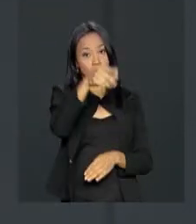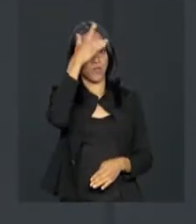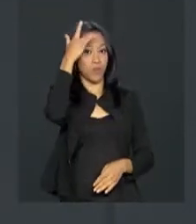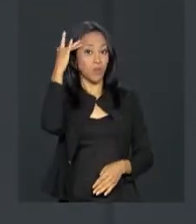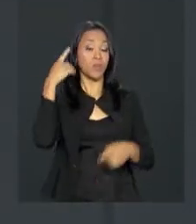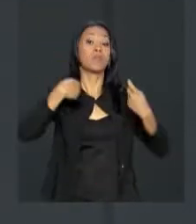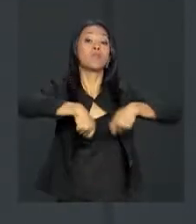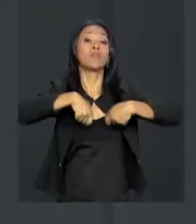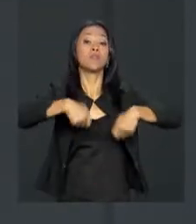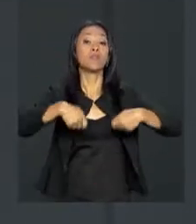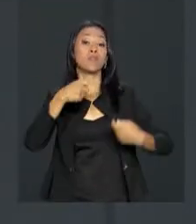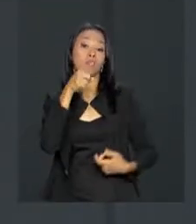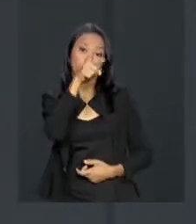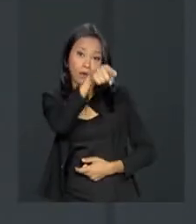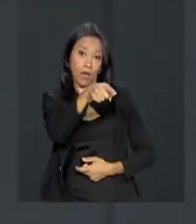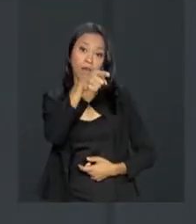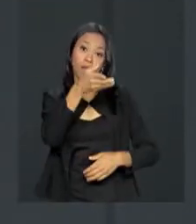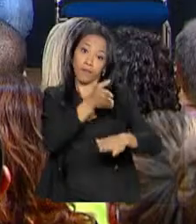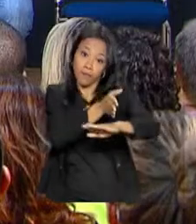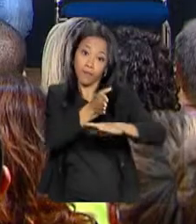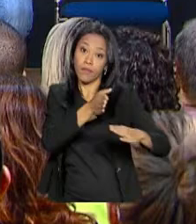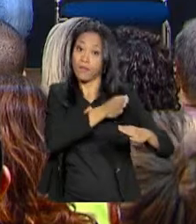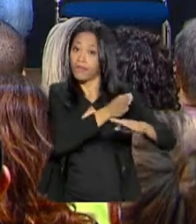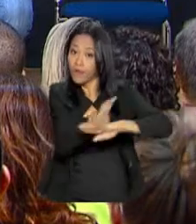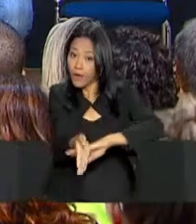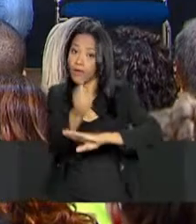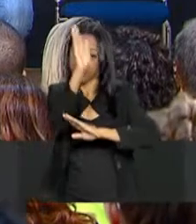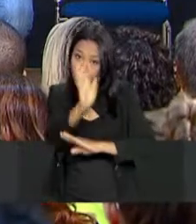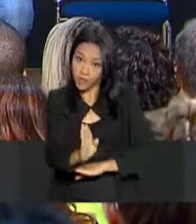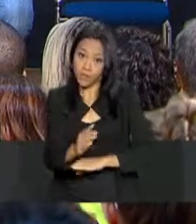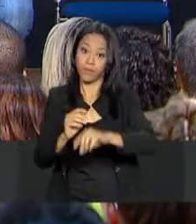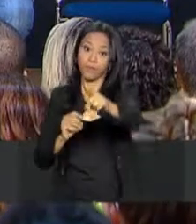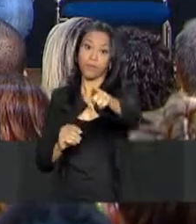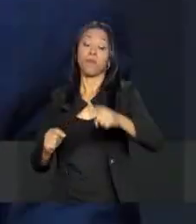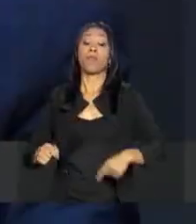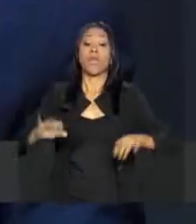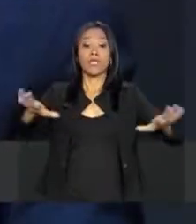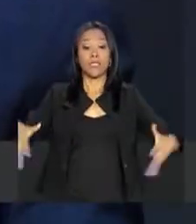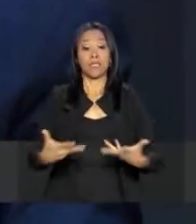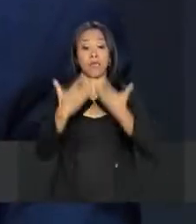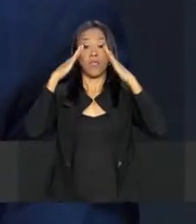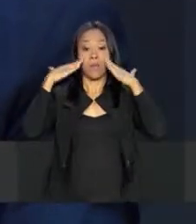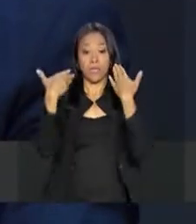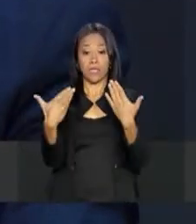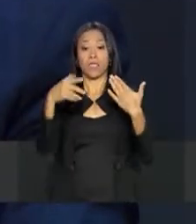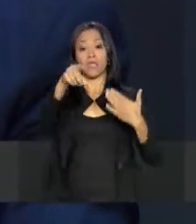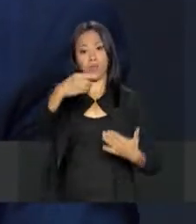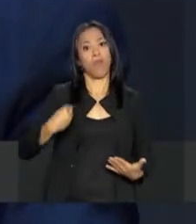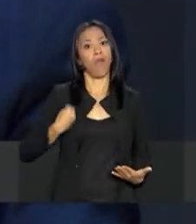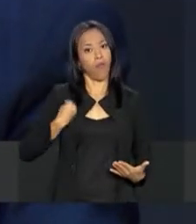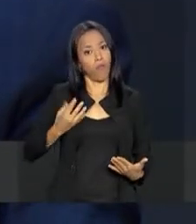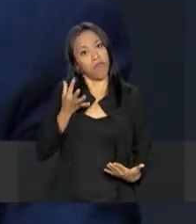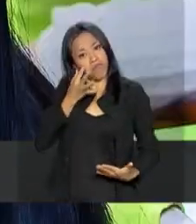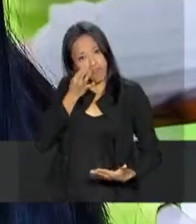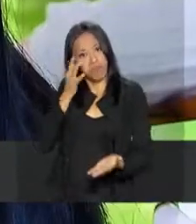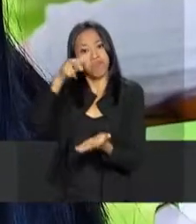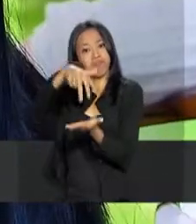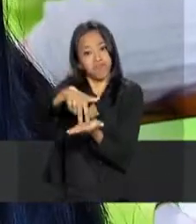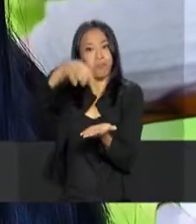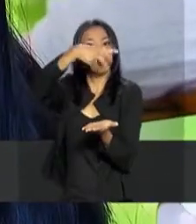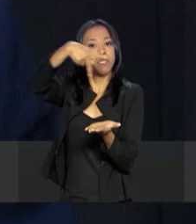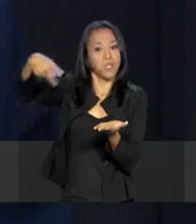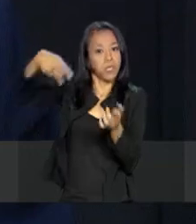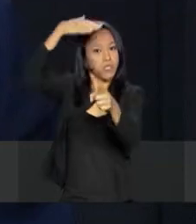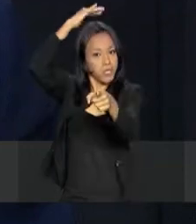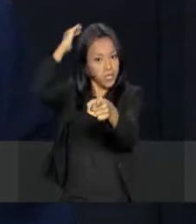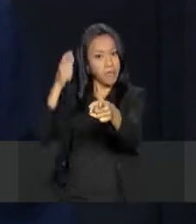necessitada que adentrar no nosso país a cerimônia de apresentação dos voluntários contou com a presença do presidente michel temer que